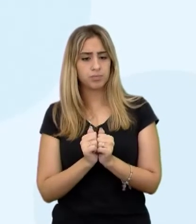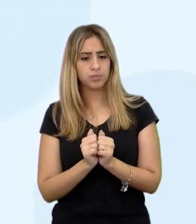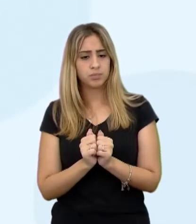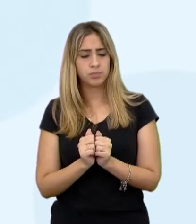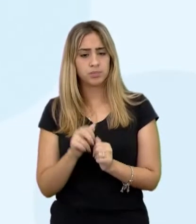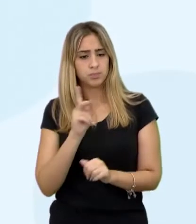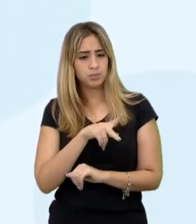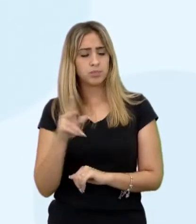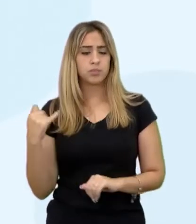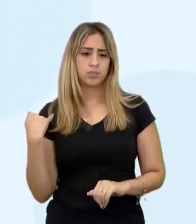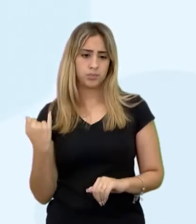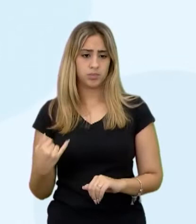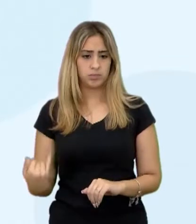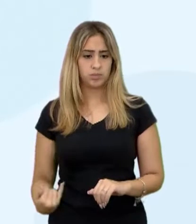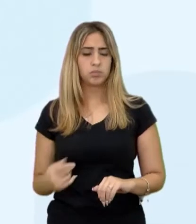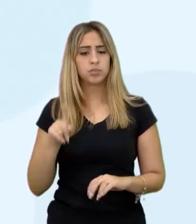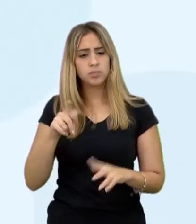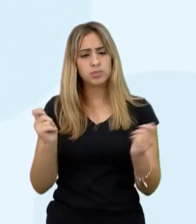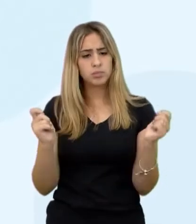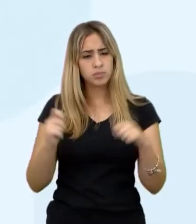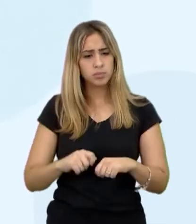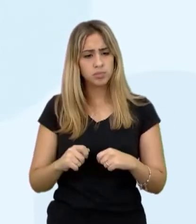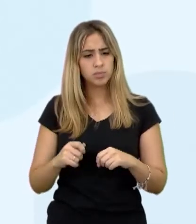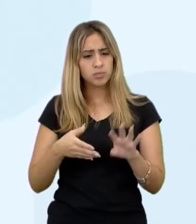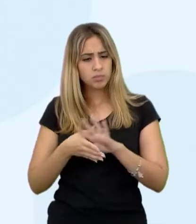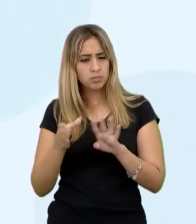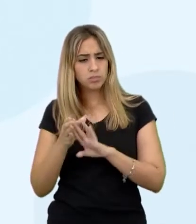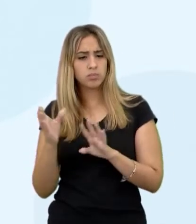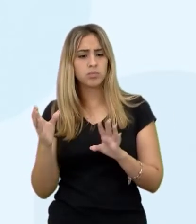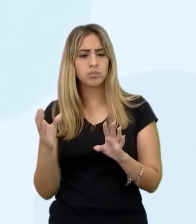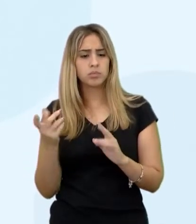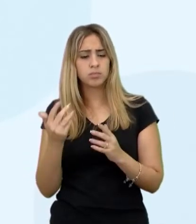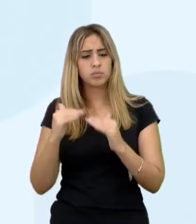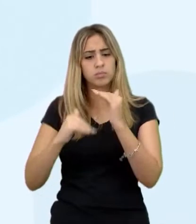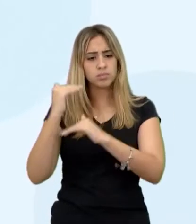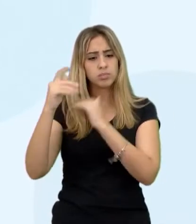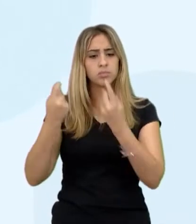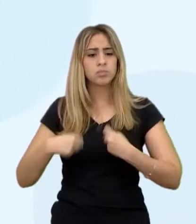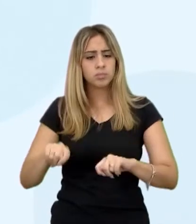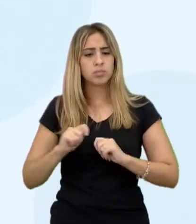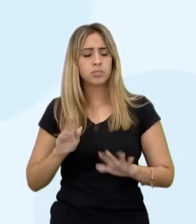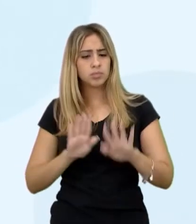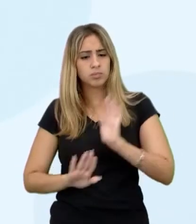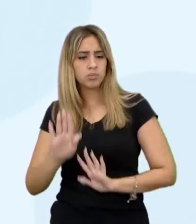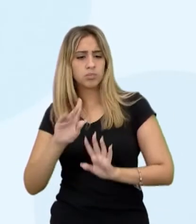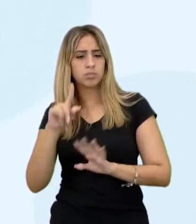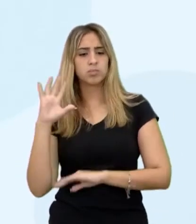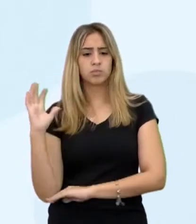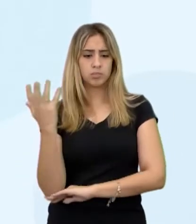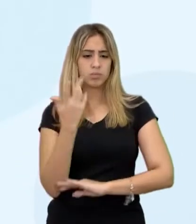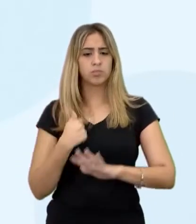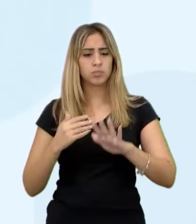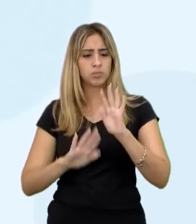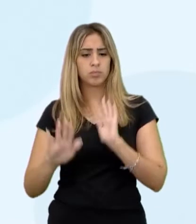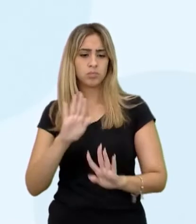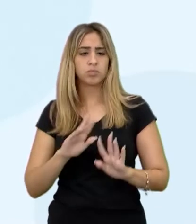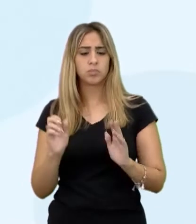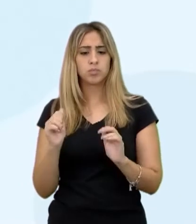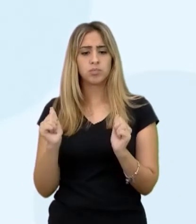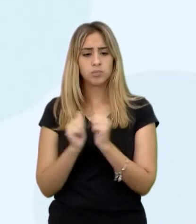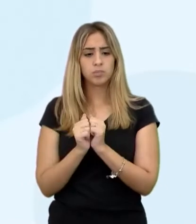gancho da professora Jennifer, é possível conciliar crescimento econômico com a preservação do meio ambiente e cuidado